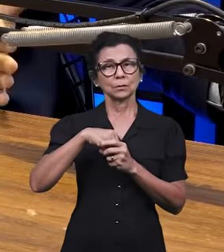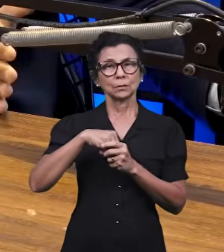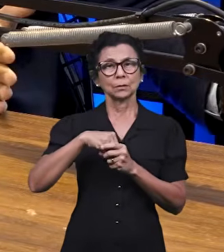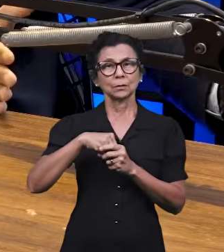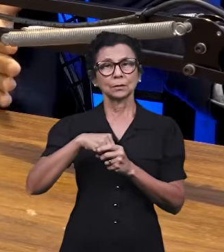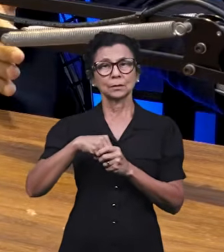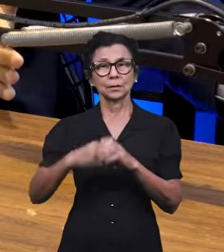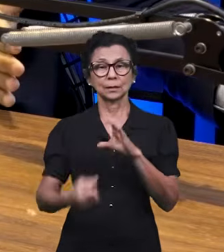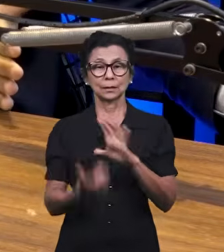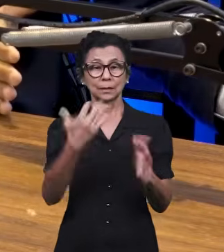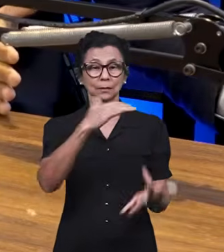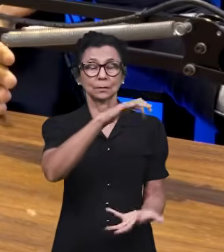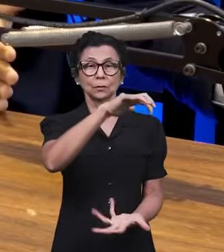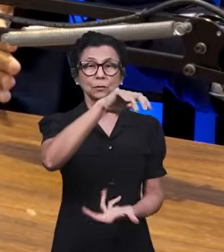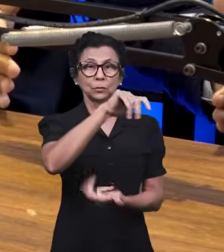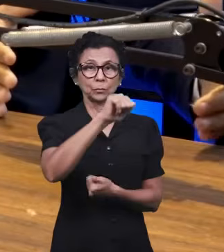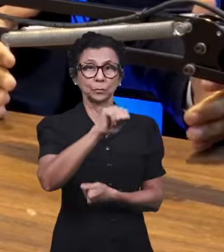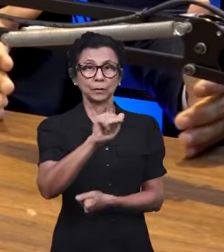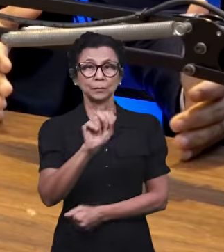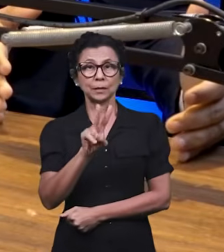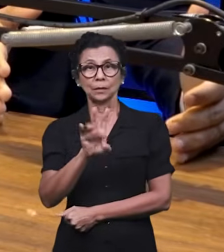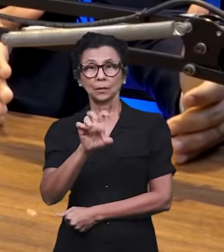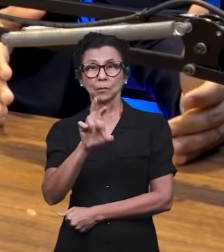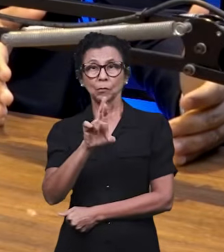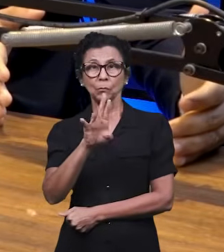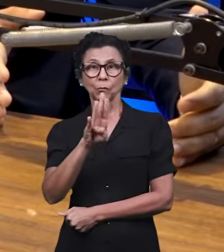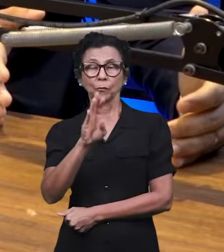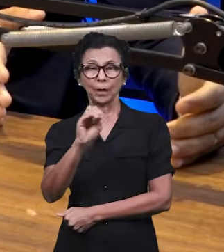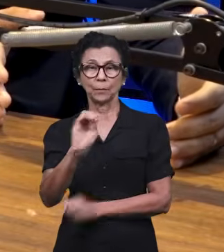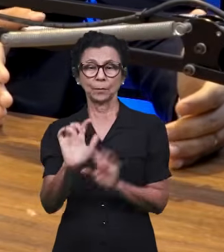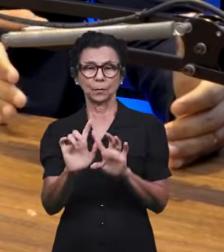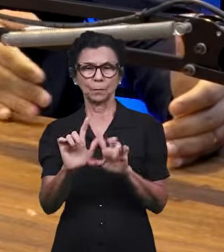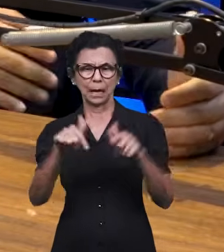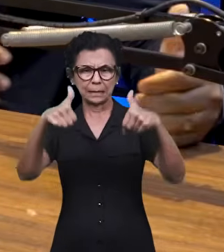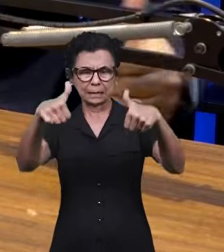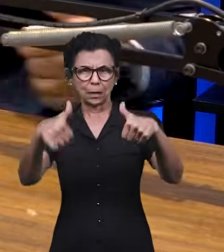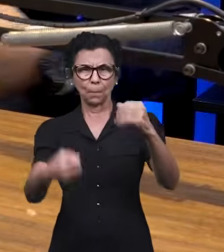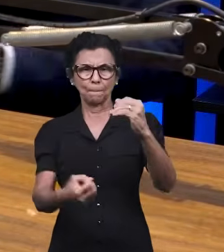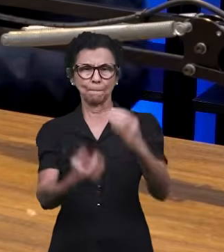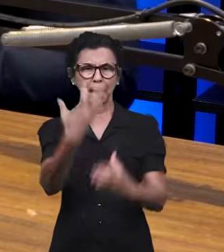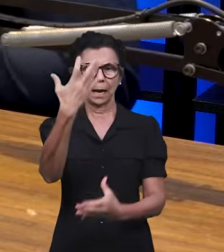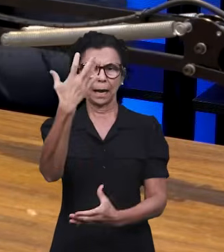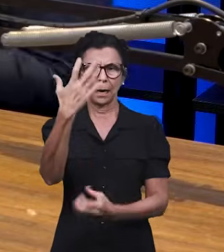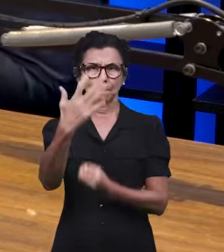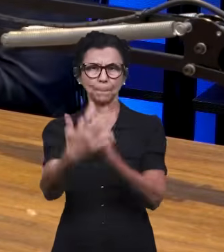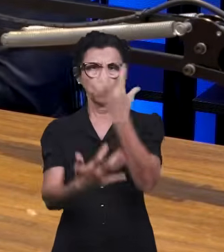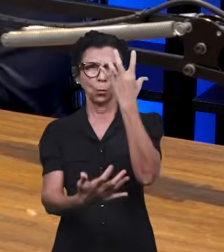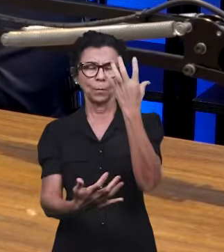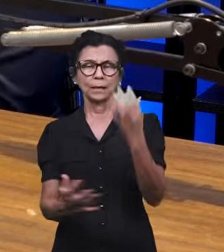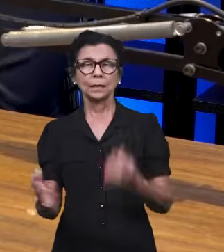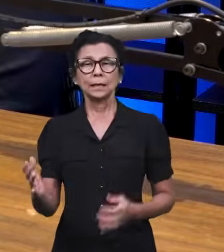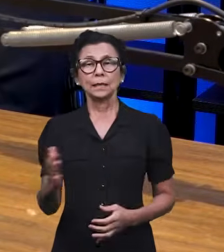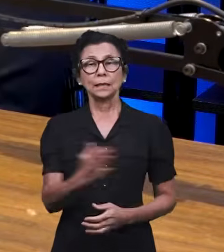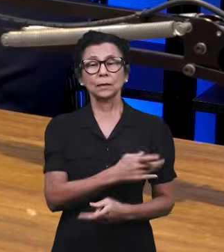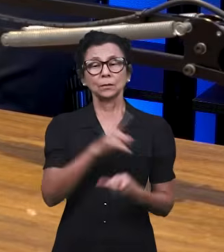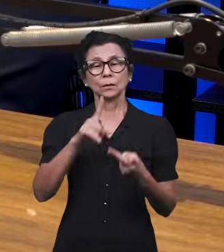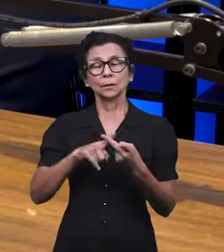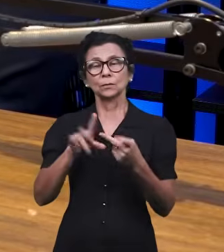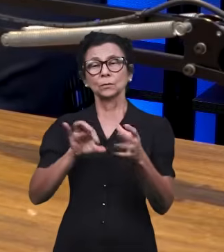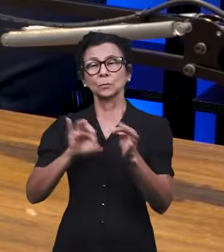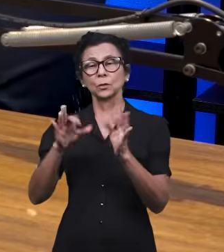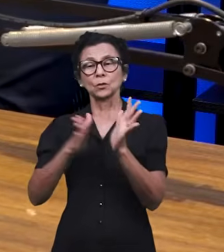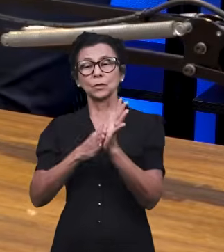criadora, né? Ele era o Verbo ali, na parte da ação para criar todas as coisas. Na obra redentora, ele foi o Cordeiro,